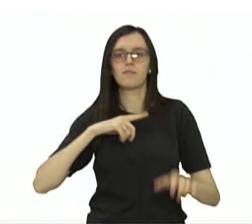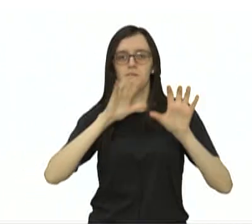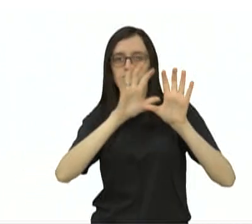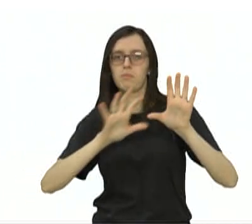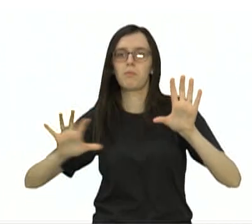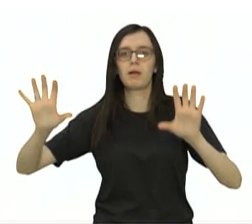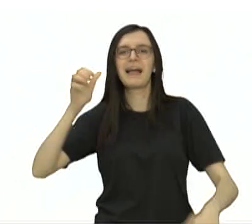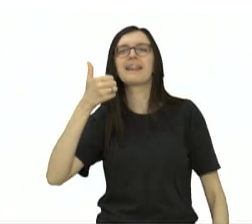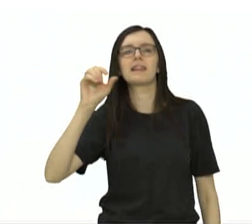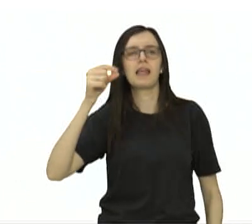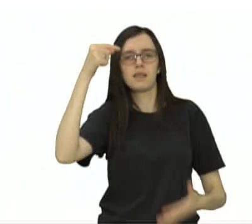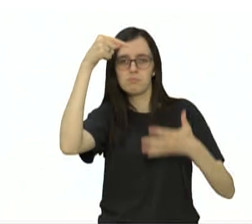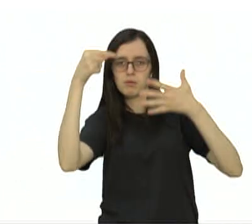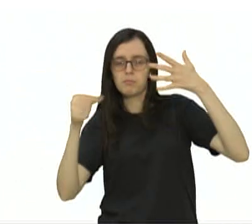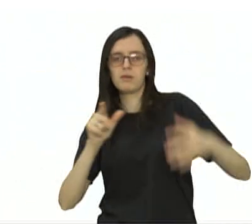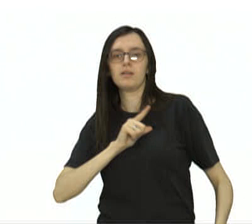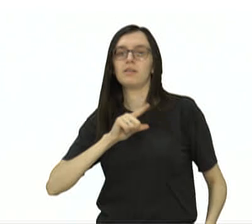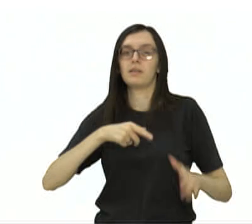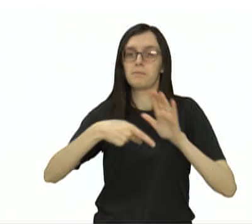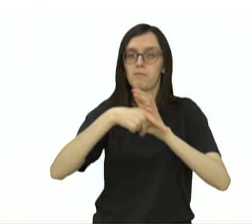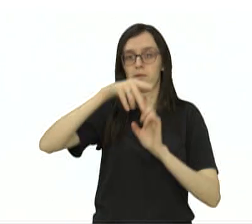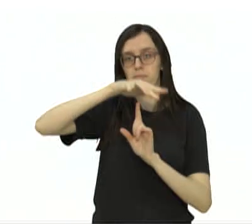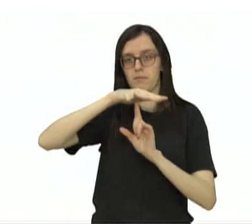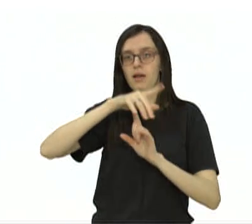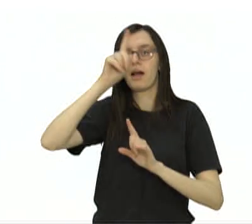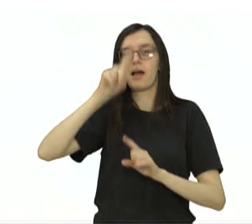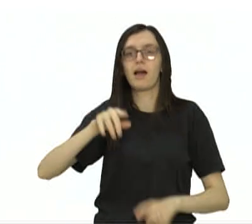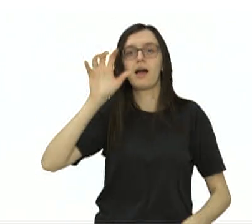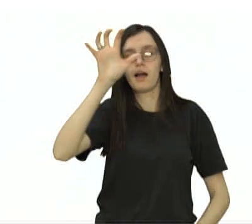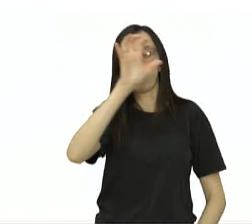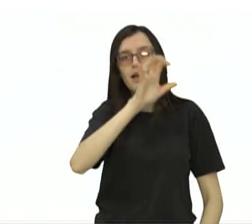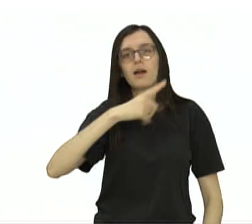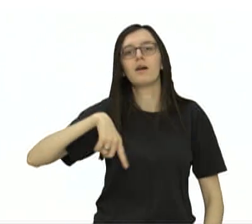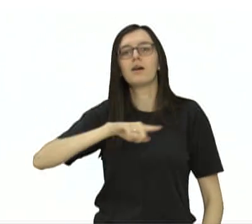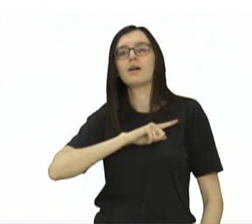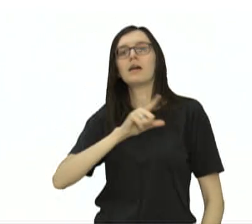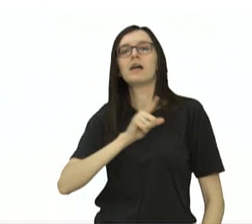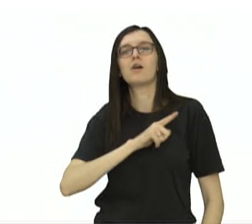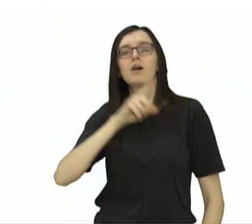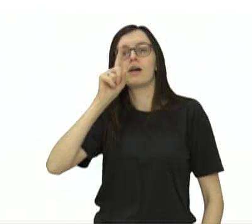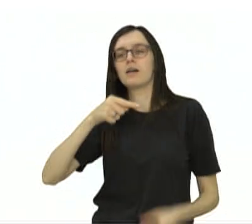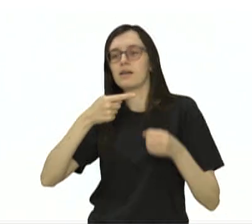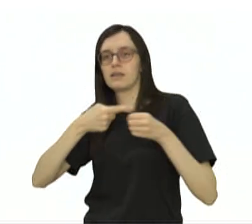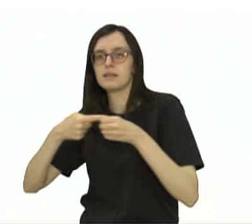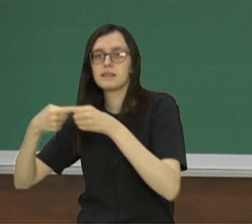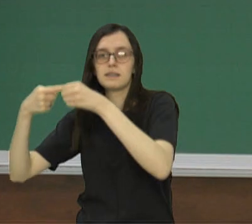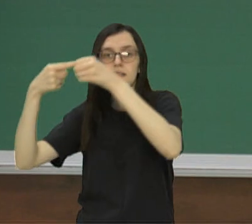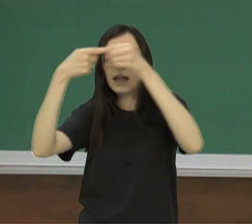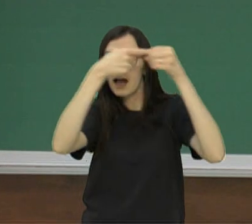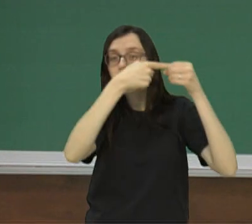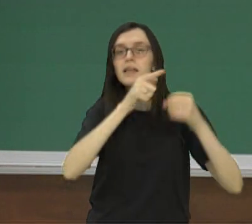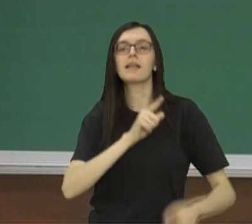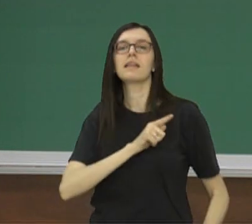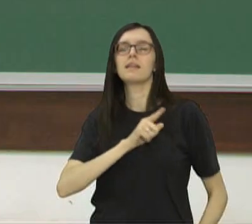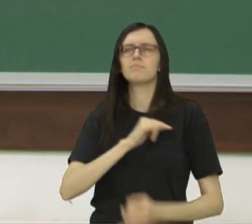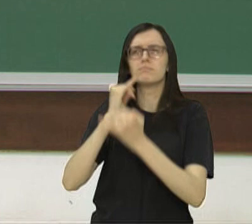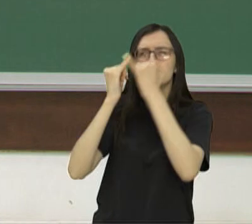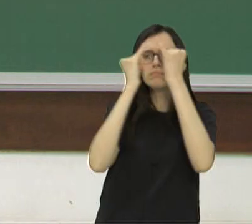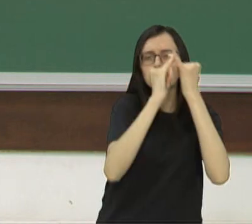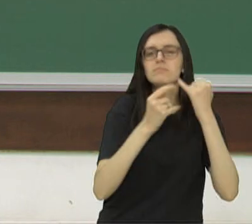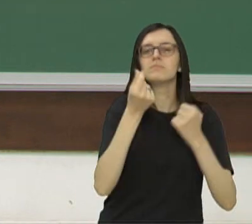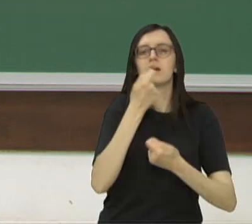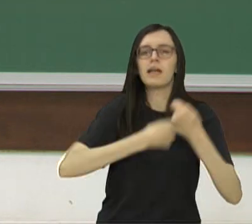10 mesorregiões do Paraná. Então, são regiões onde nós temos municípios que têm